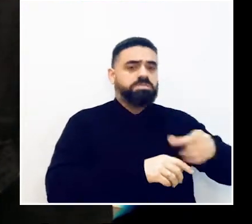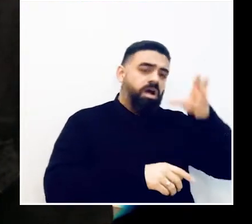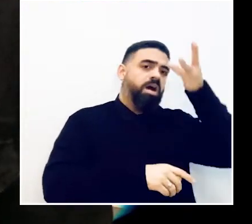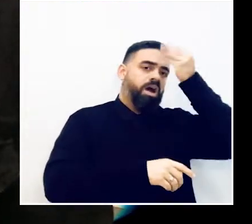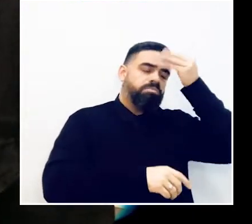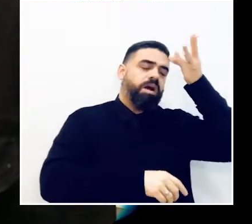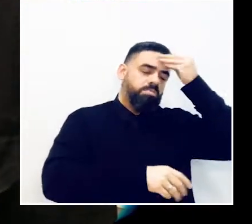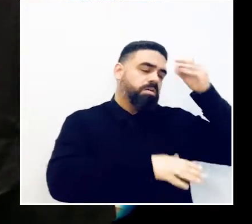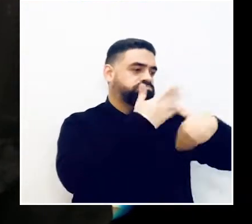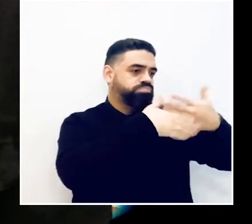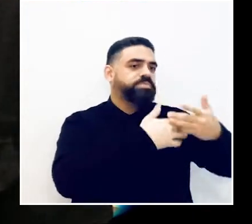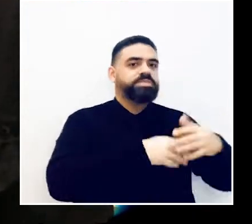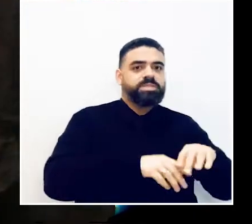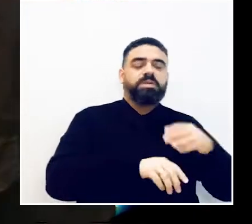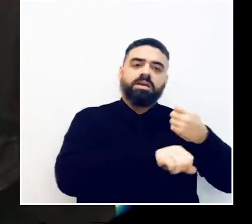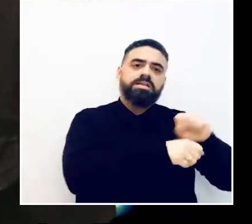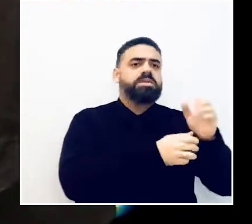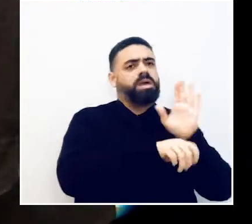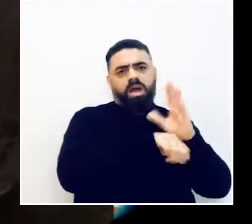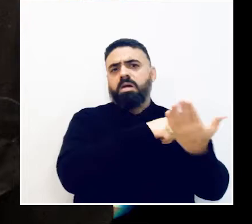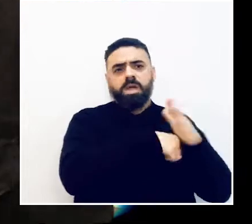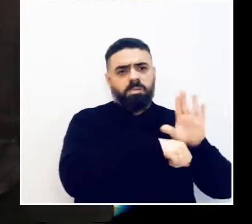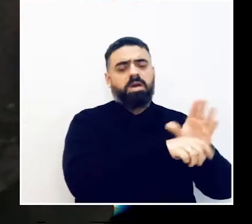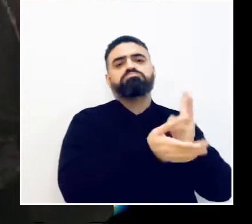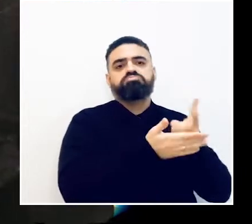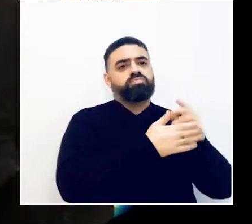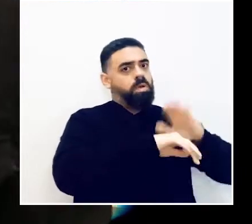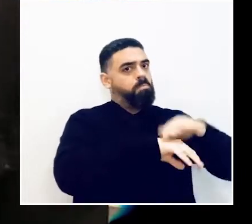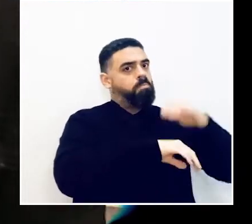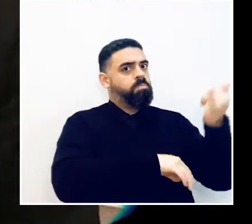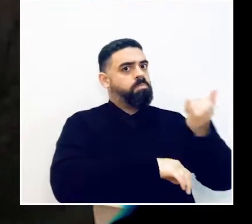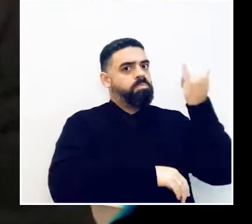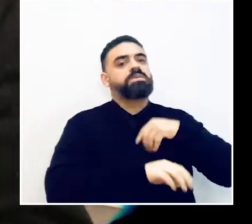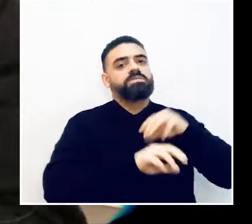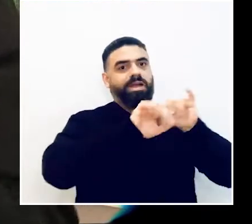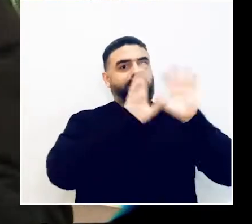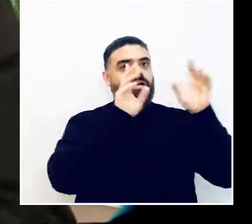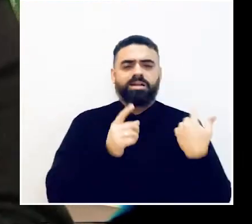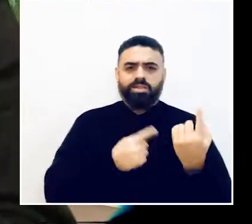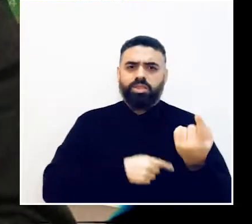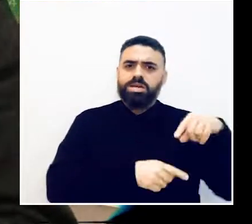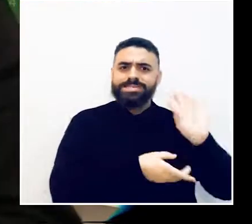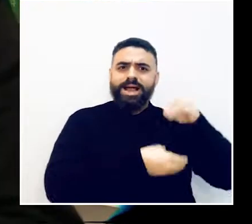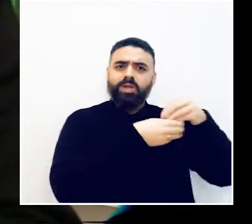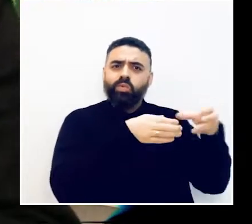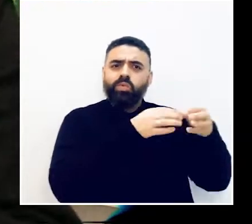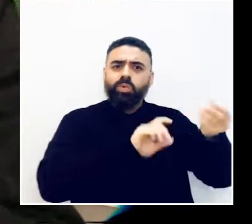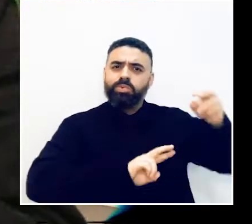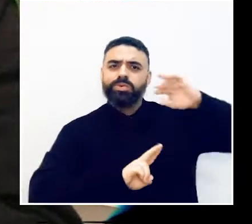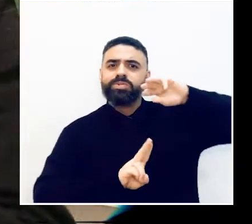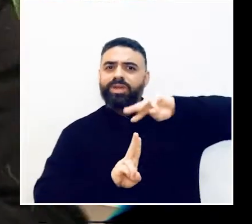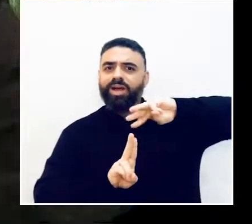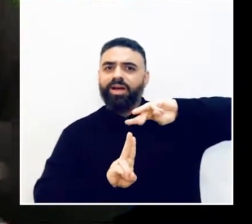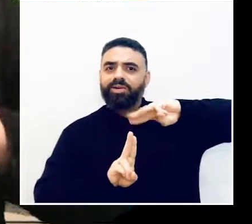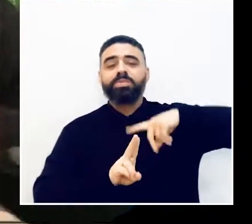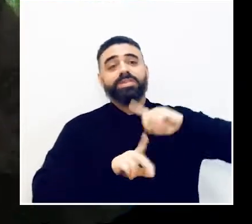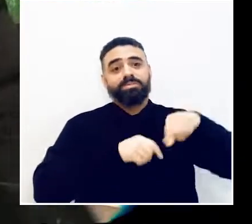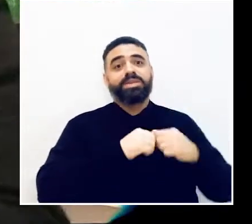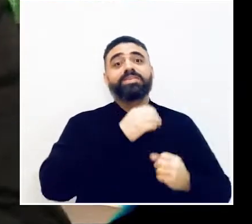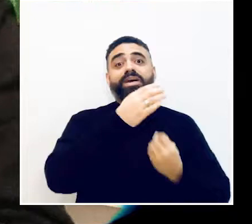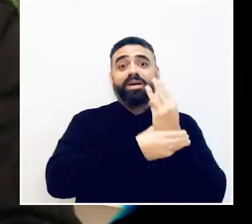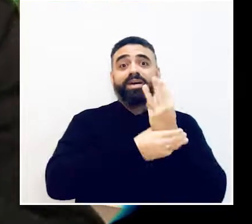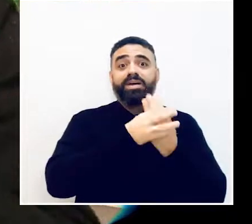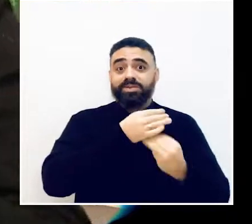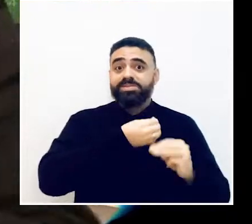ali daquele momento. Isso foi muito importante, assim. É claro que também a gente olhava uns para os outros, não tinha os jovens da igreja